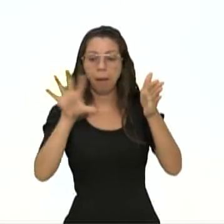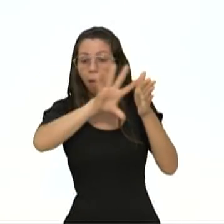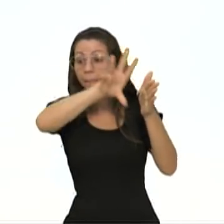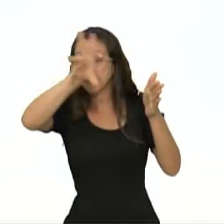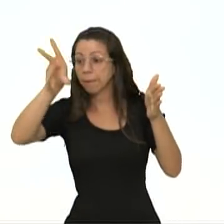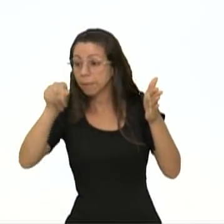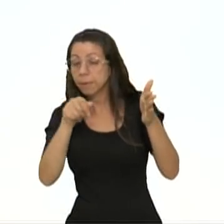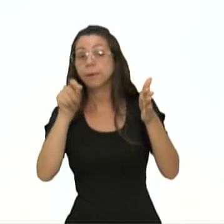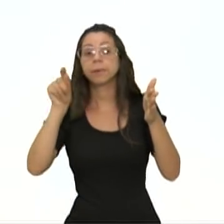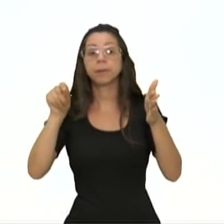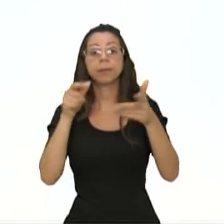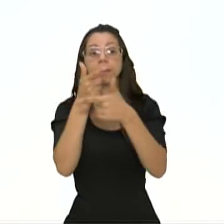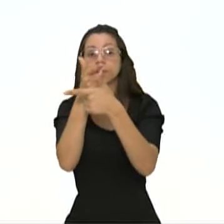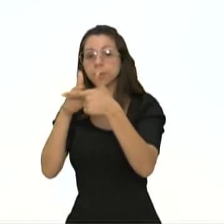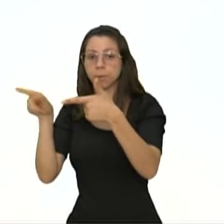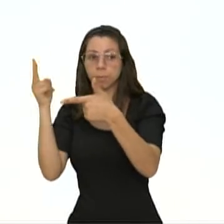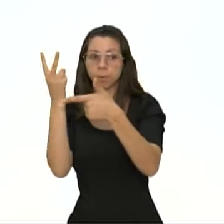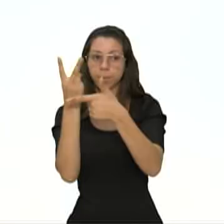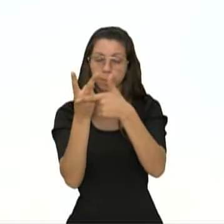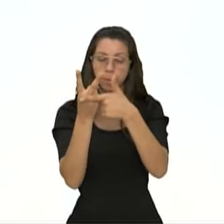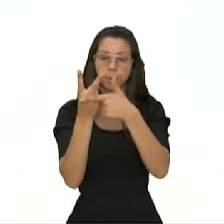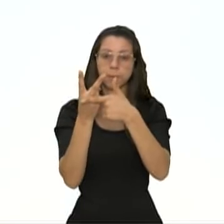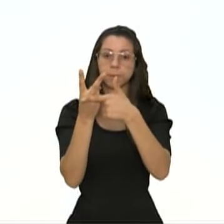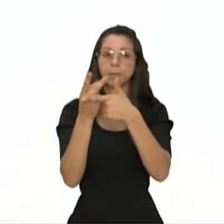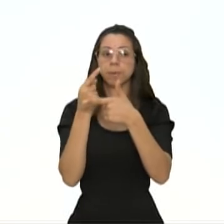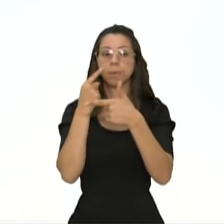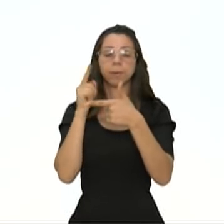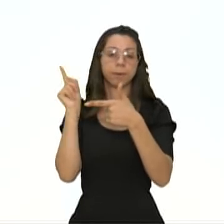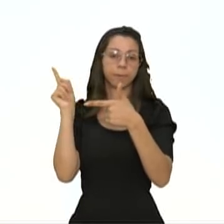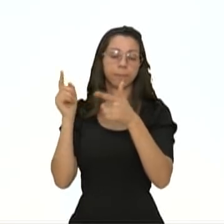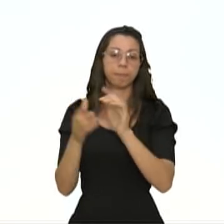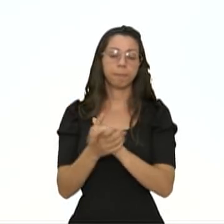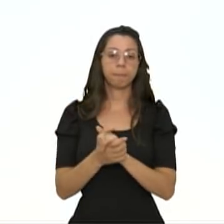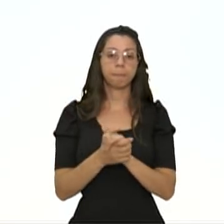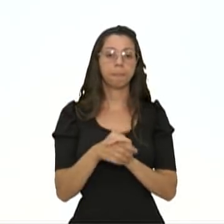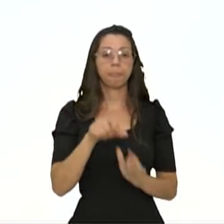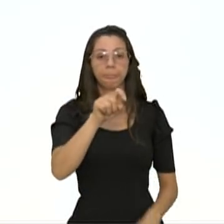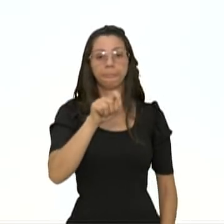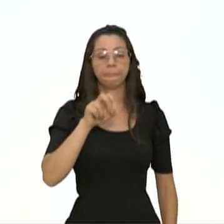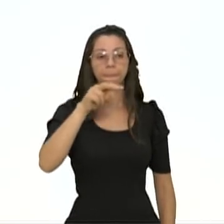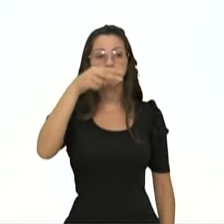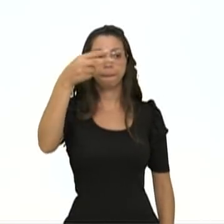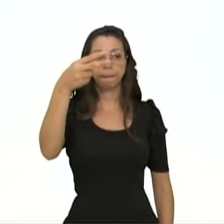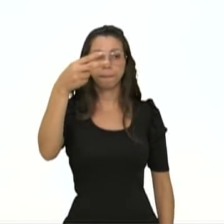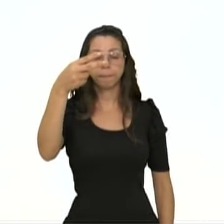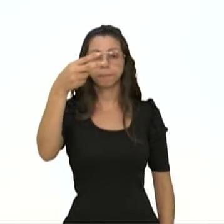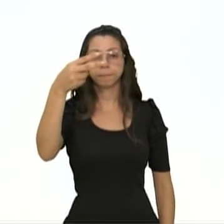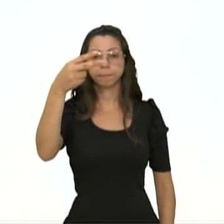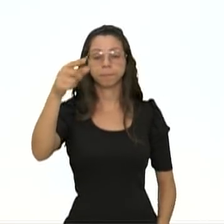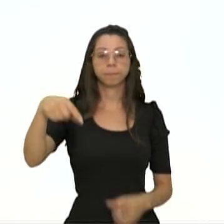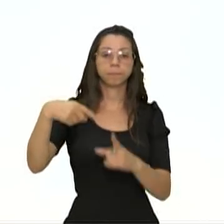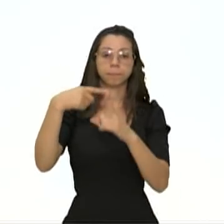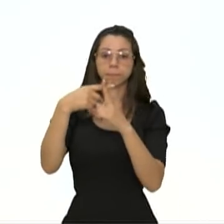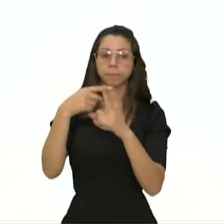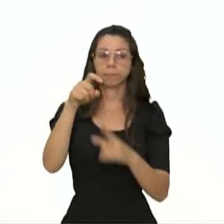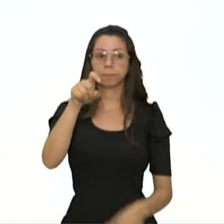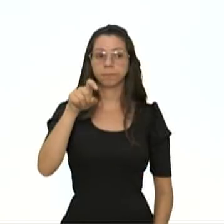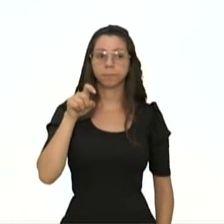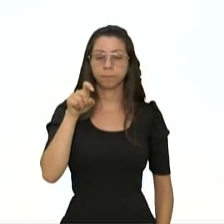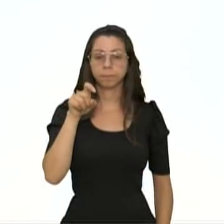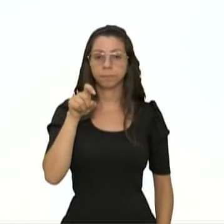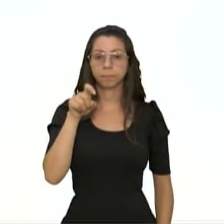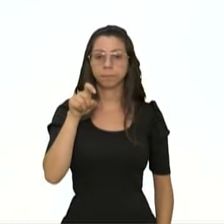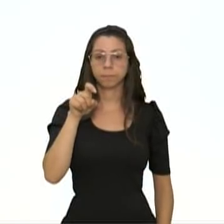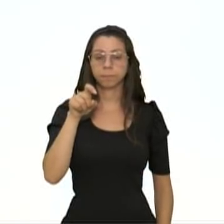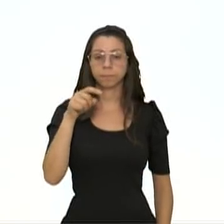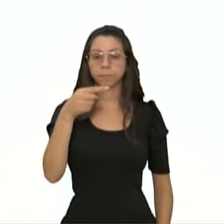pares, né? Eu encontro 2x ao quadrado dividido por 2, x ao quadrado. 2x dividido por 2 dá x,